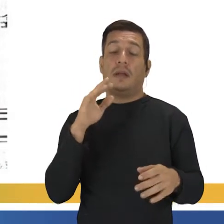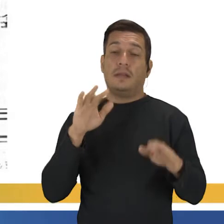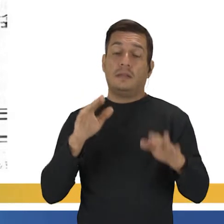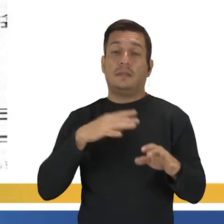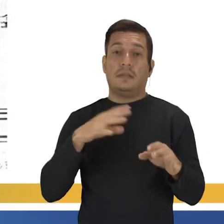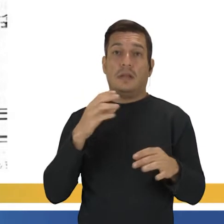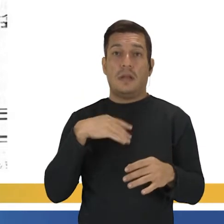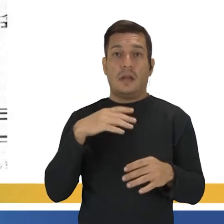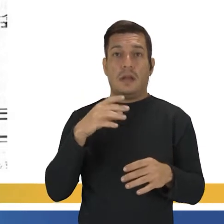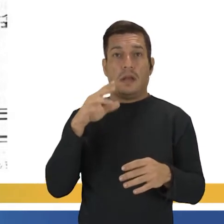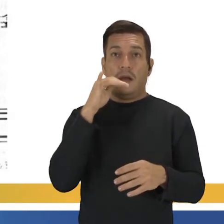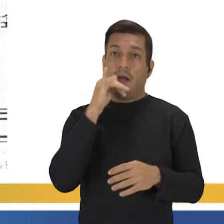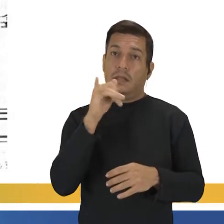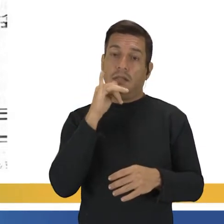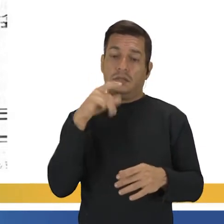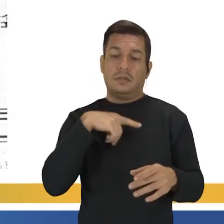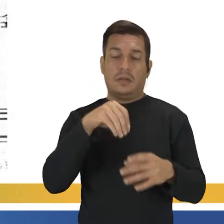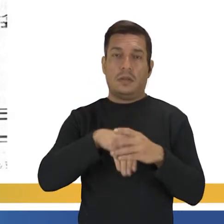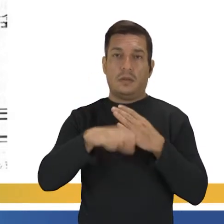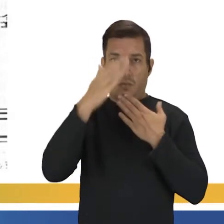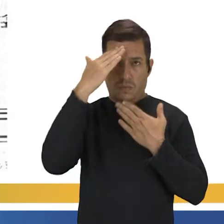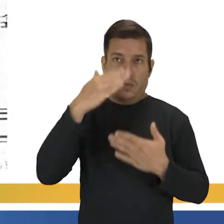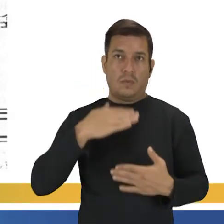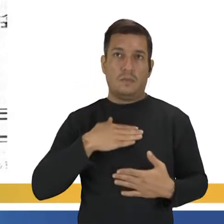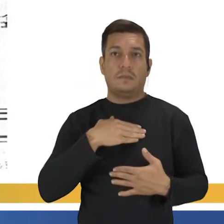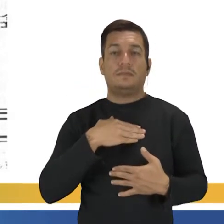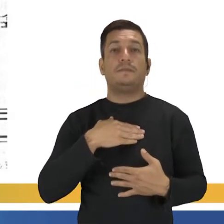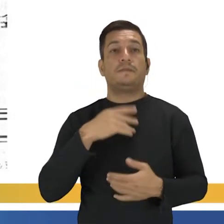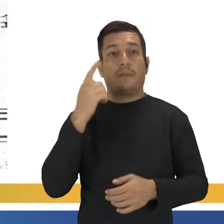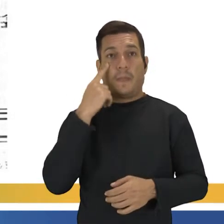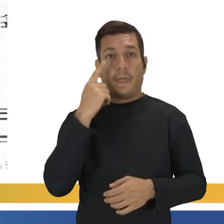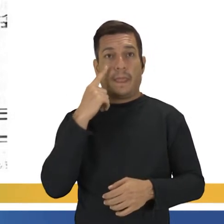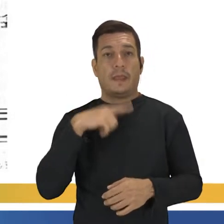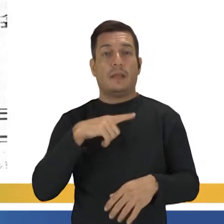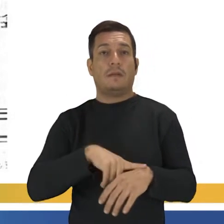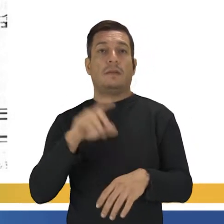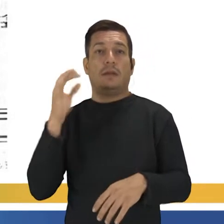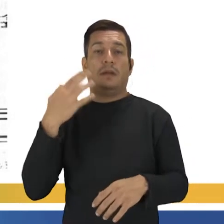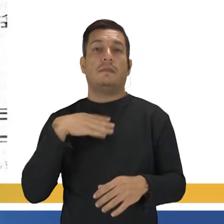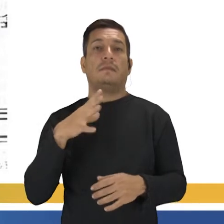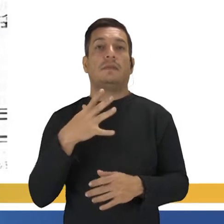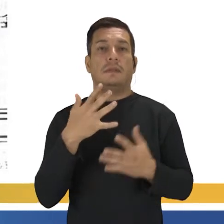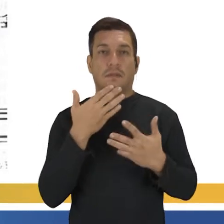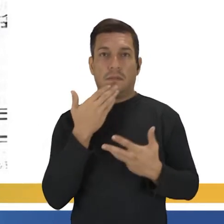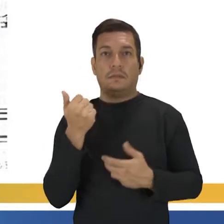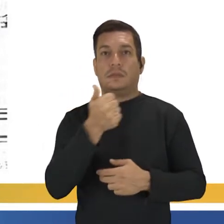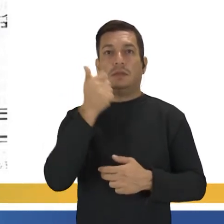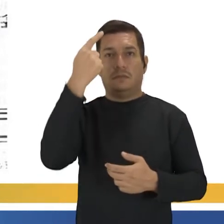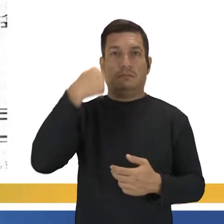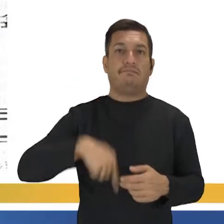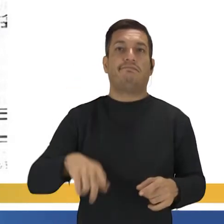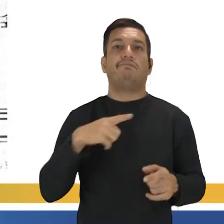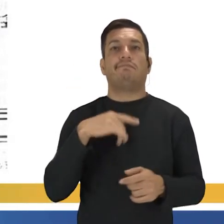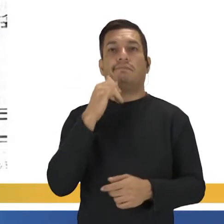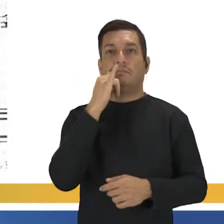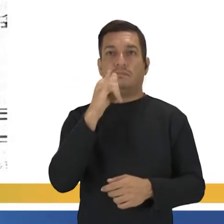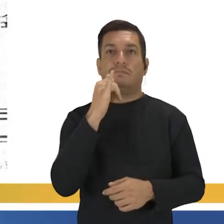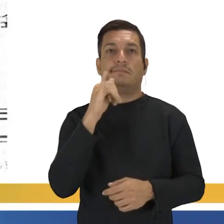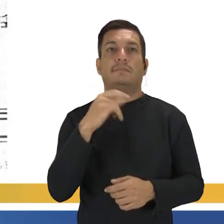estão diretamente relacionados ao quê? À continuidade. Após a aplicação de uma carga, ocorre a diminuição da